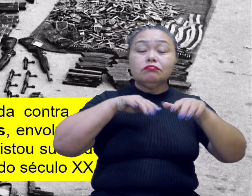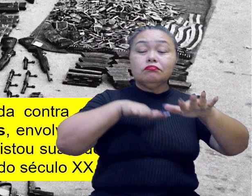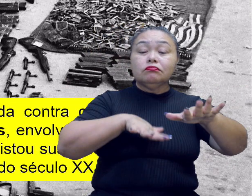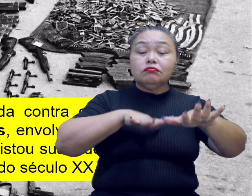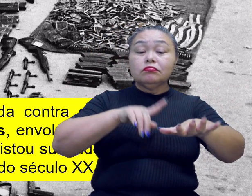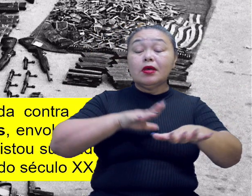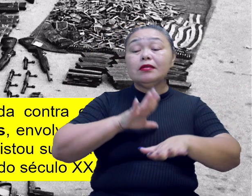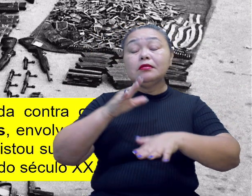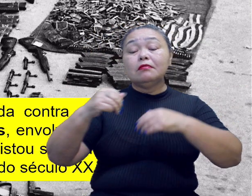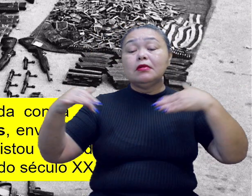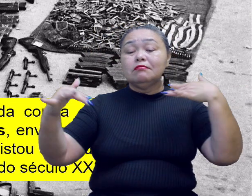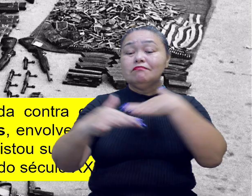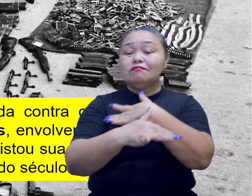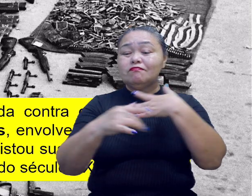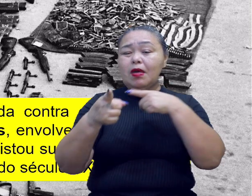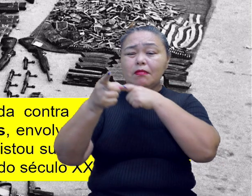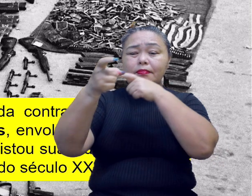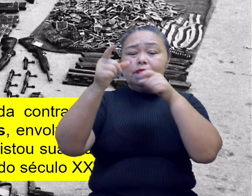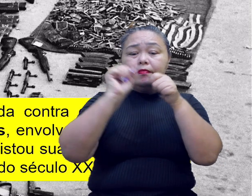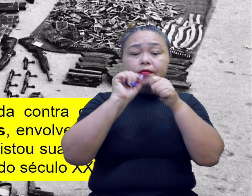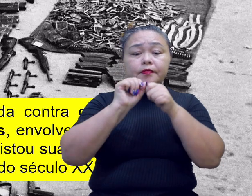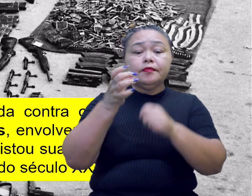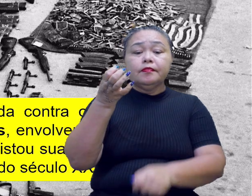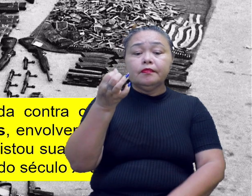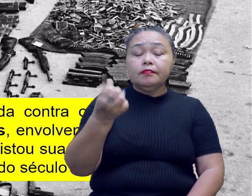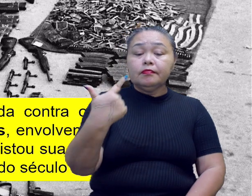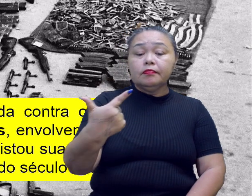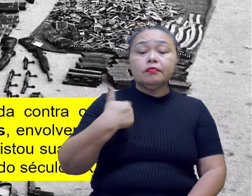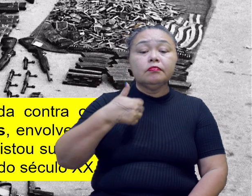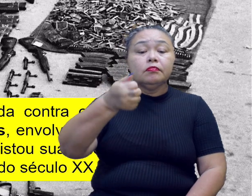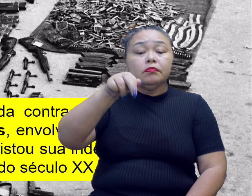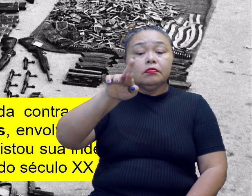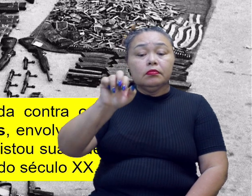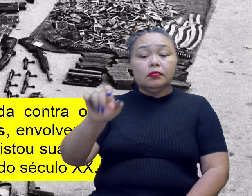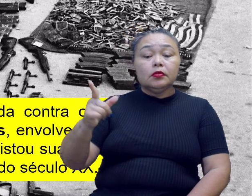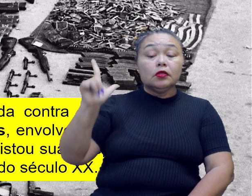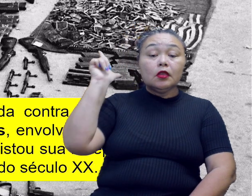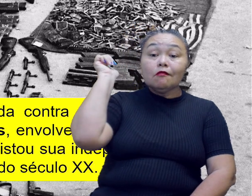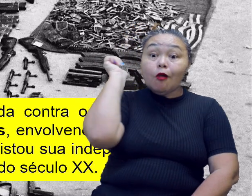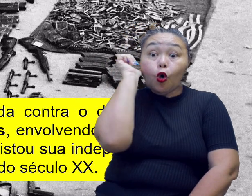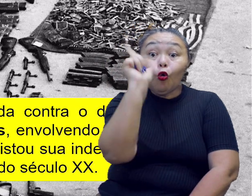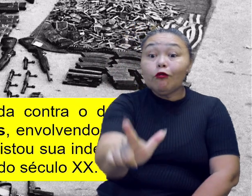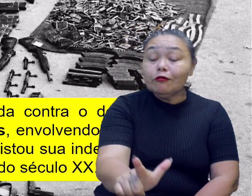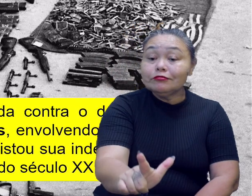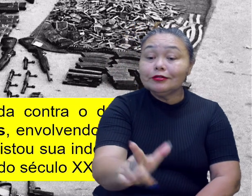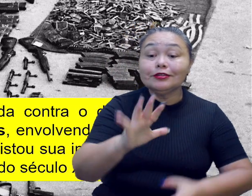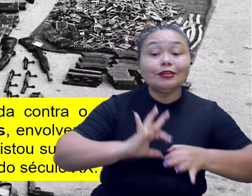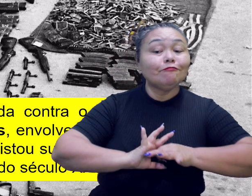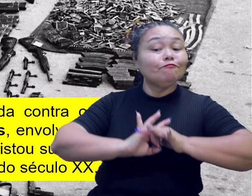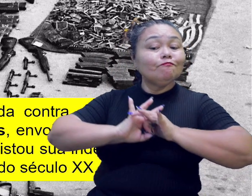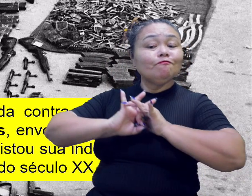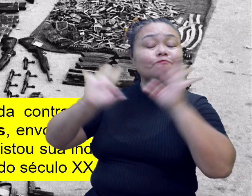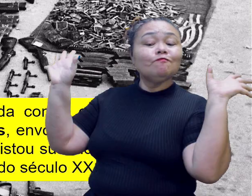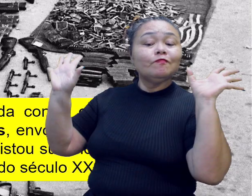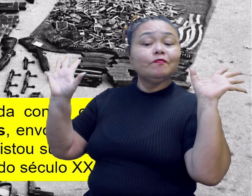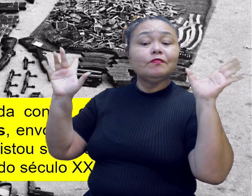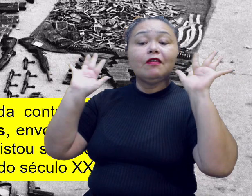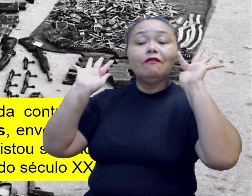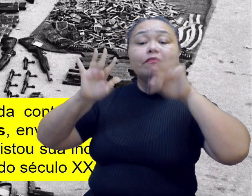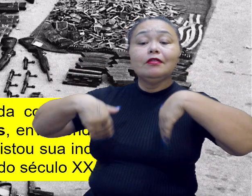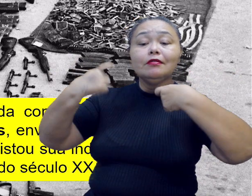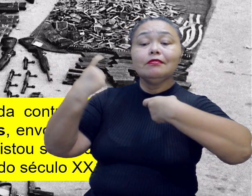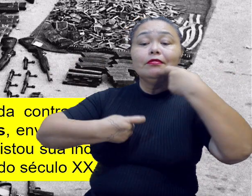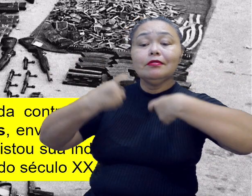ataques urbanos. Em 1962, a Argélia conquistou sua independência, marcando o fim das guerras